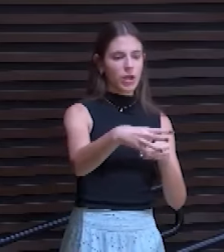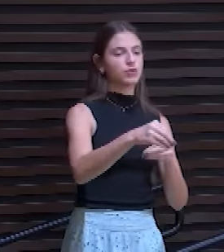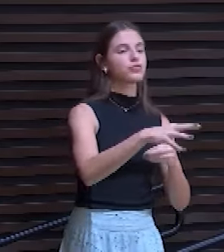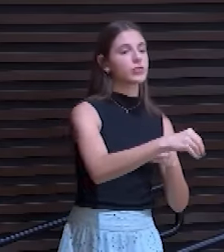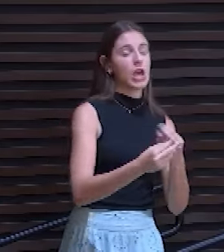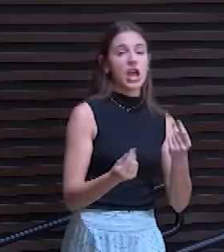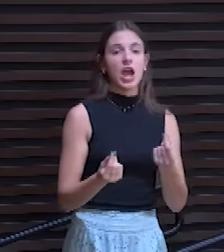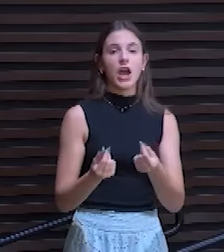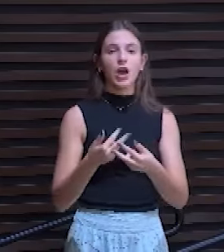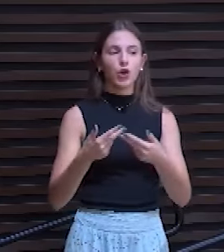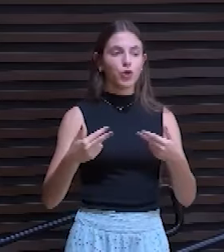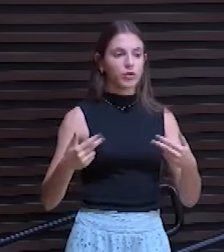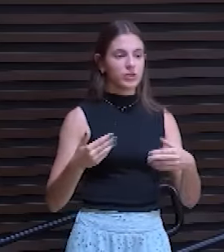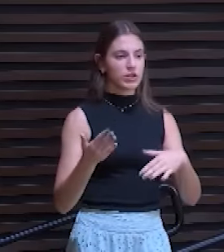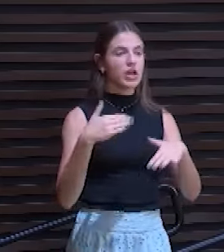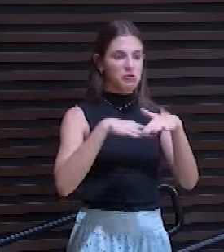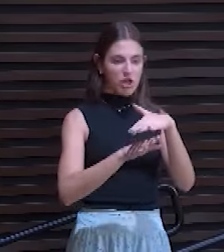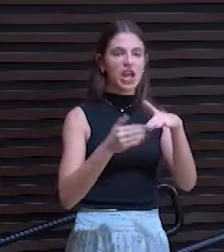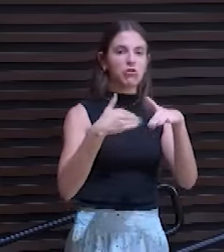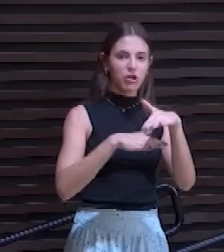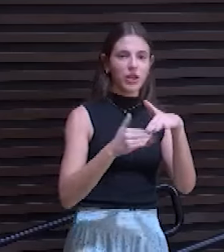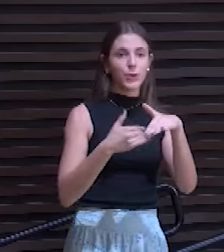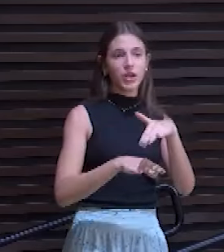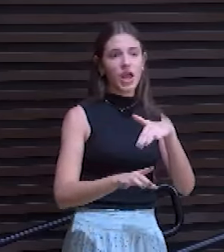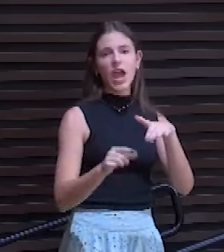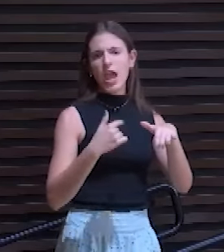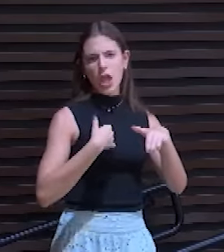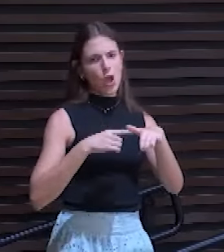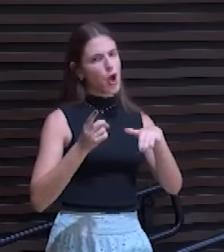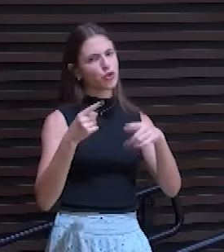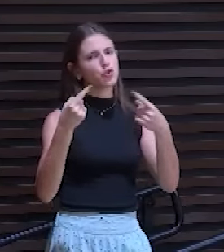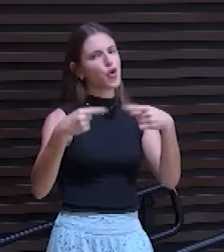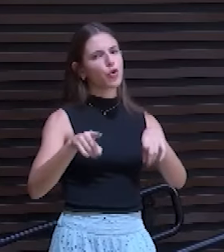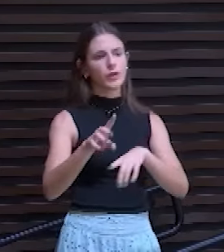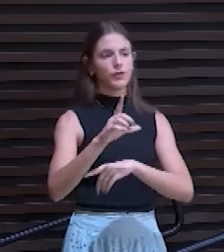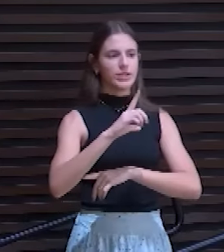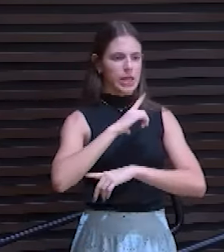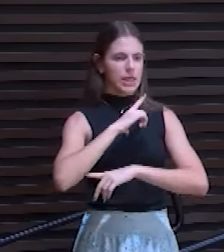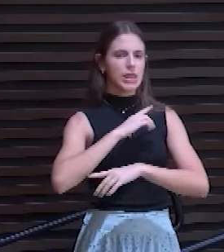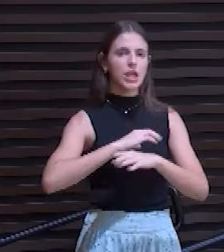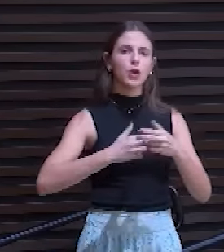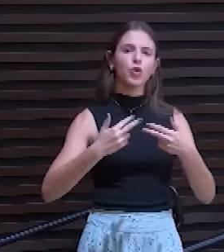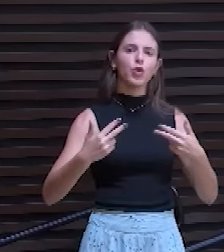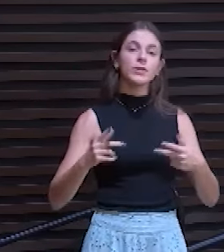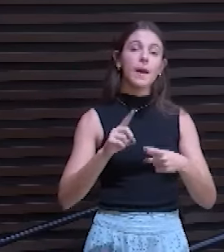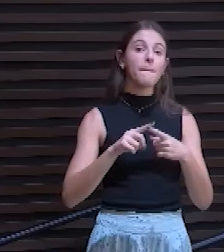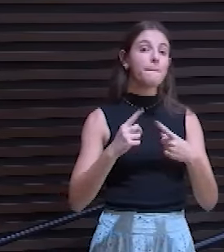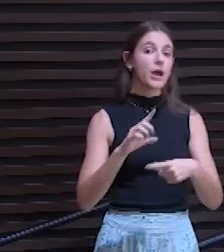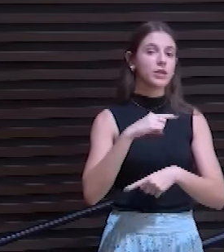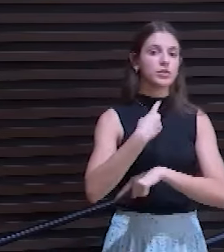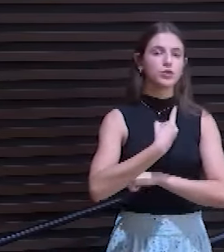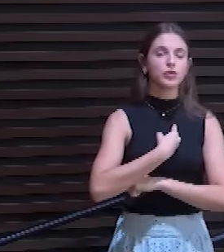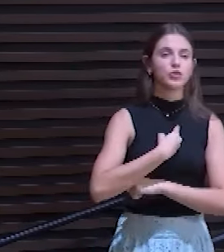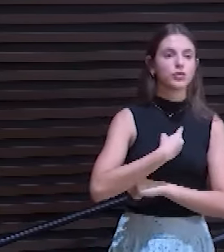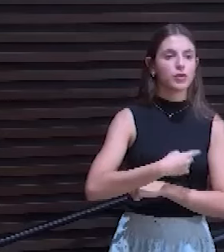contra você ter patrimônio, a Bíblia não é contra isso, mas nós ficamos só preocupados em